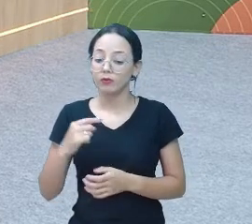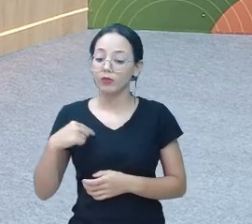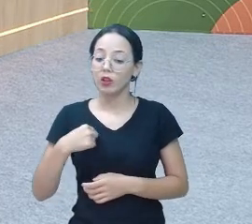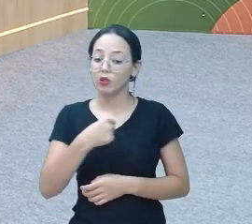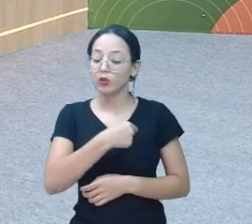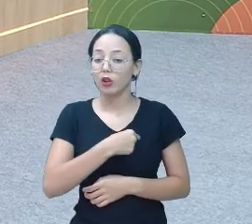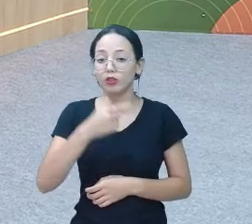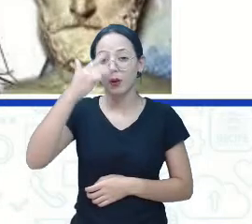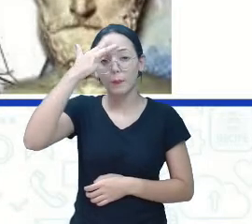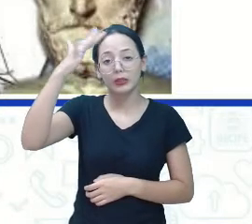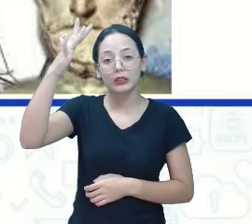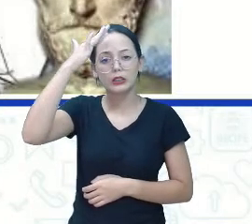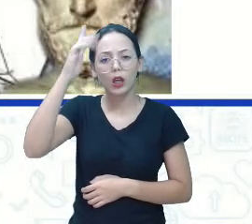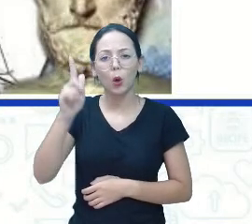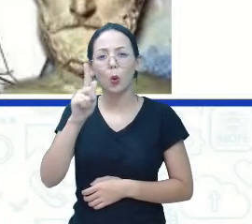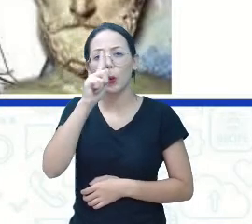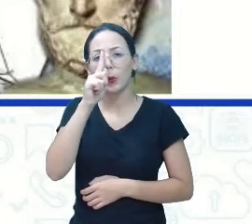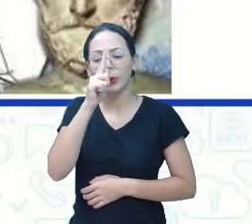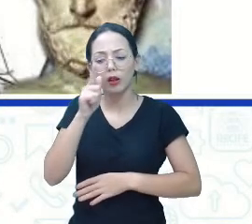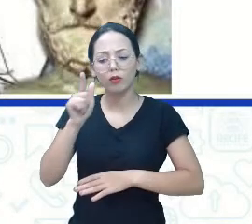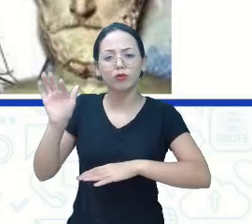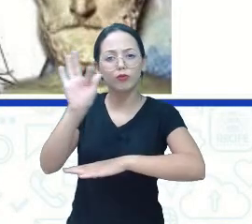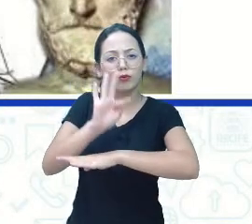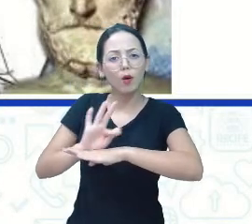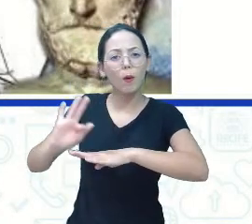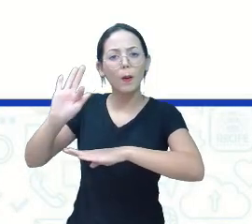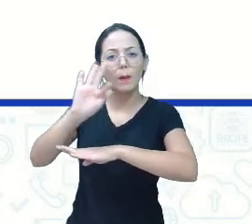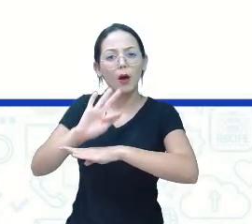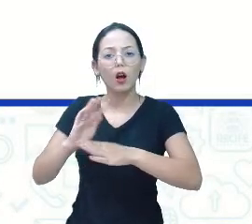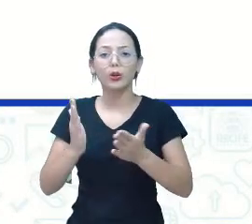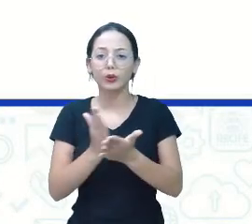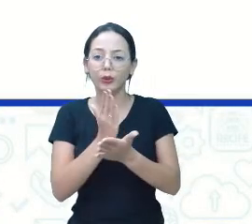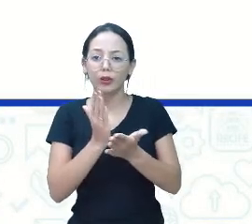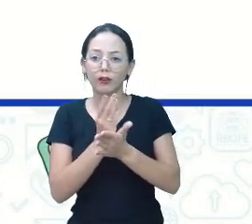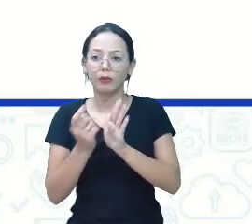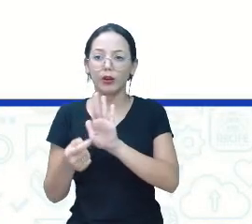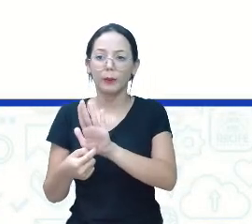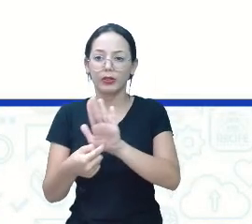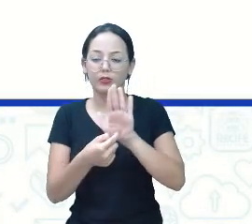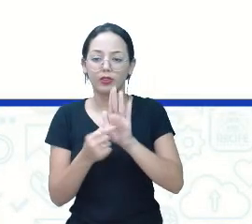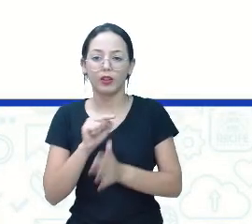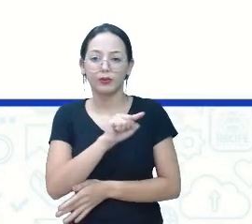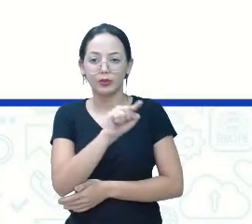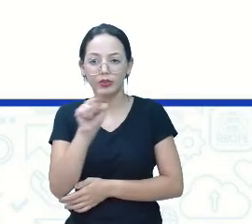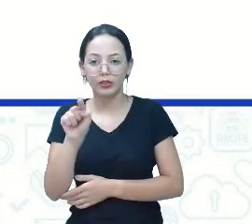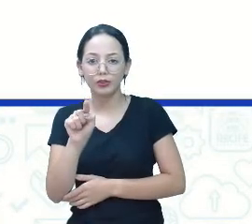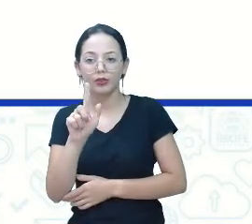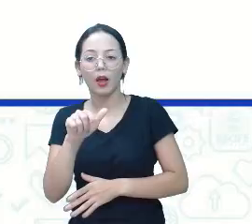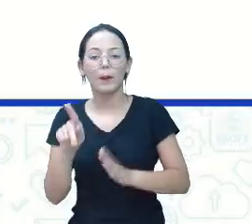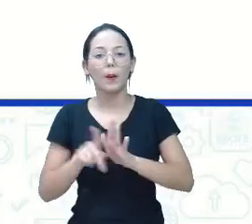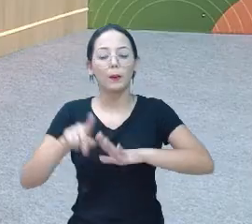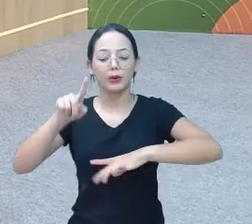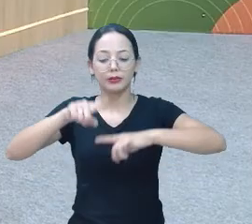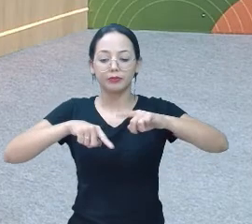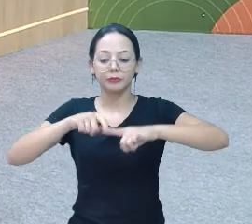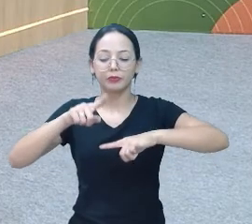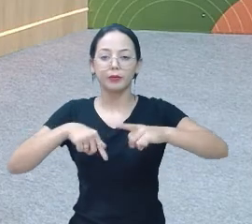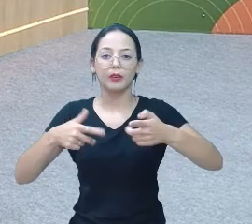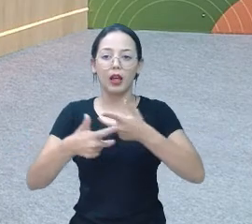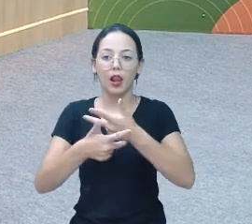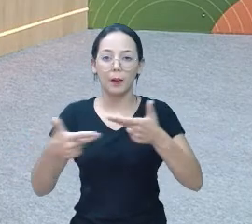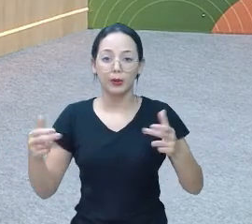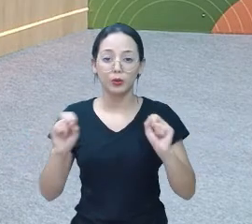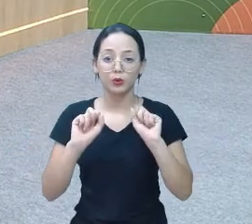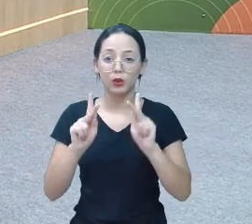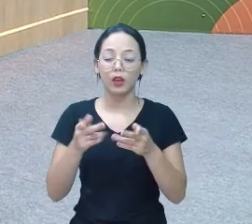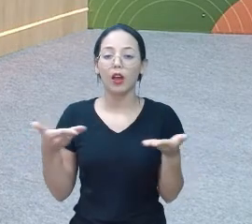caso, os gregos a formalizar isso daí, naquele livro que eu acabei de apresentar, que são os elementos, tá certo? Então,